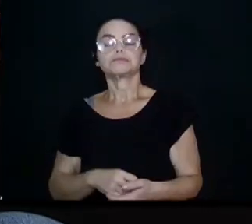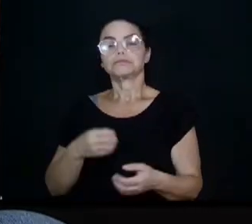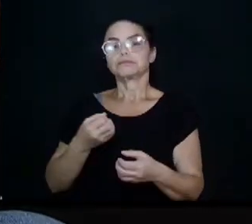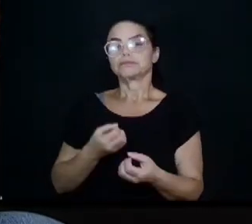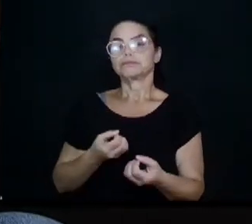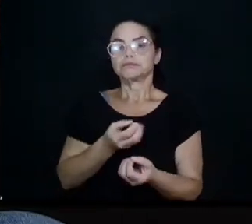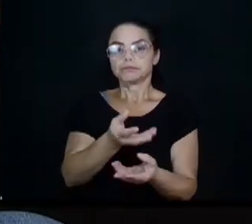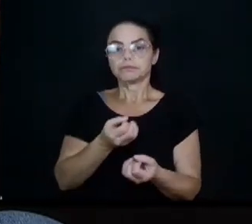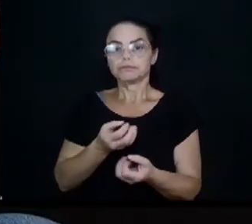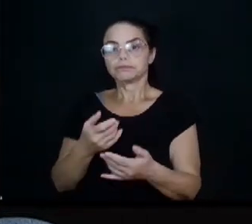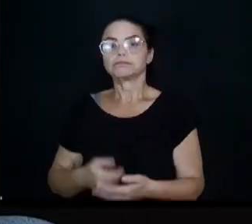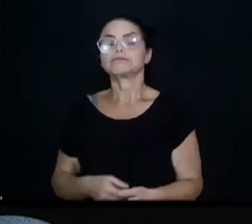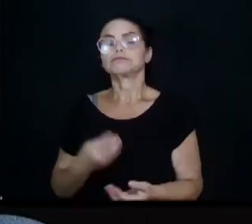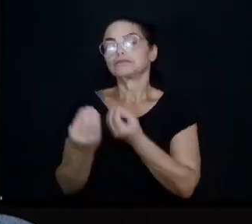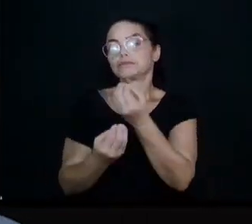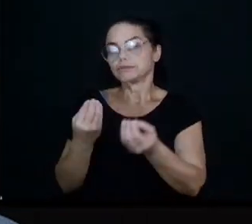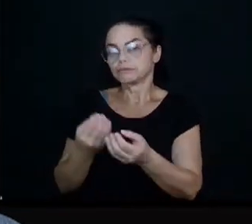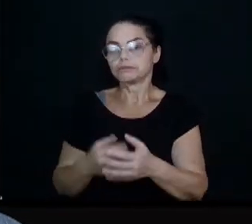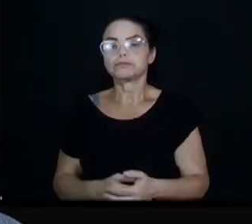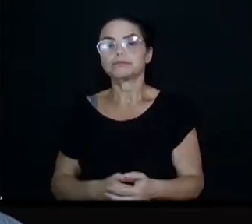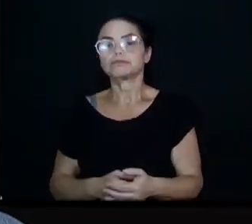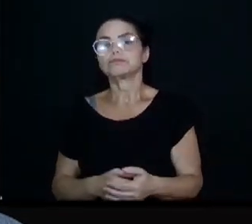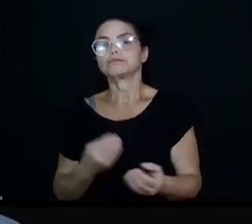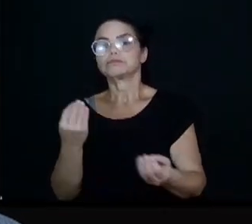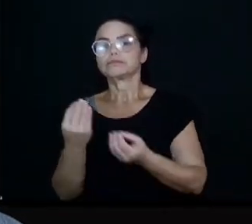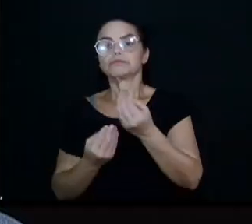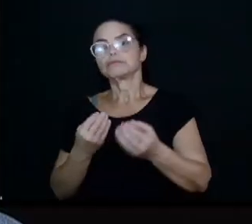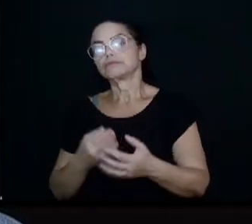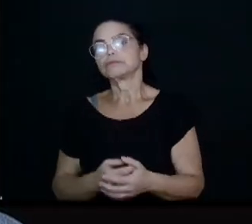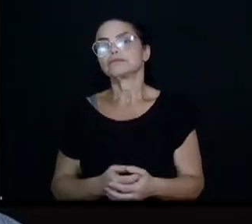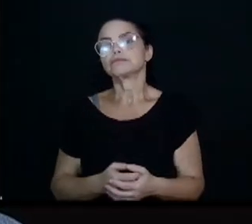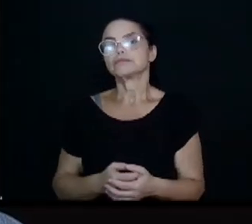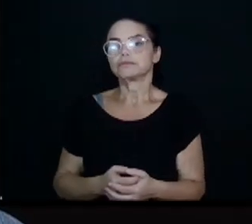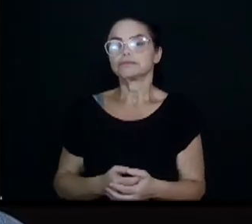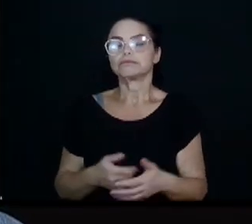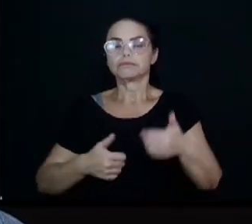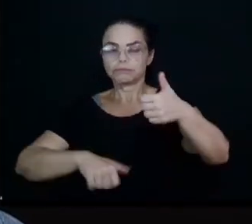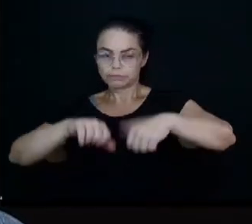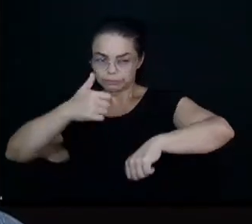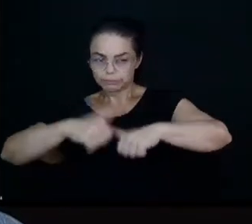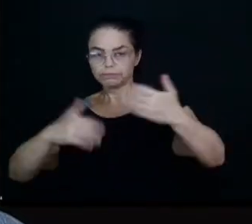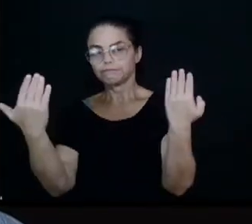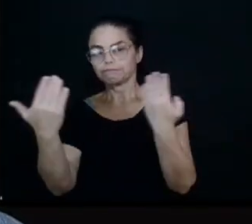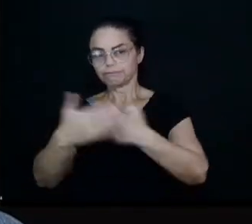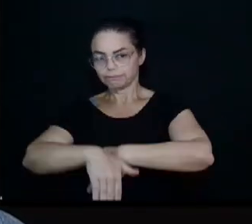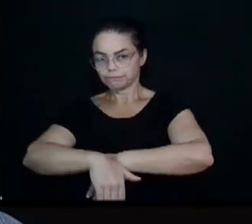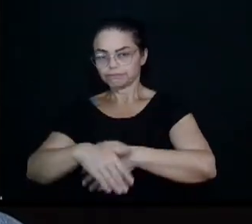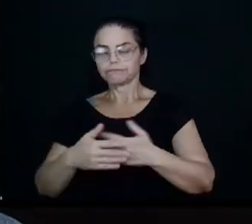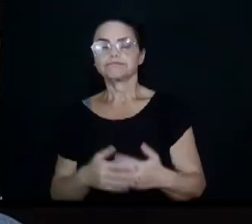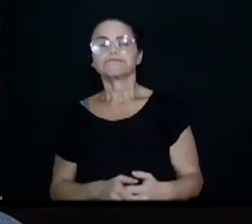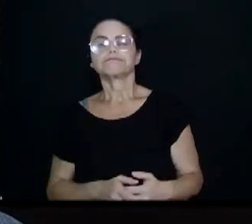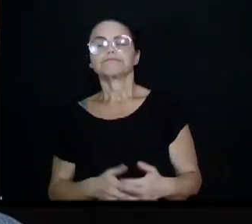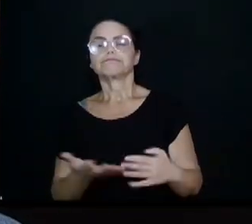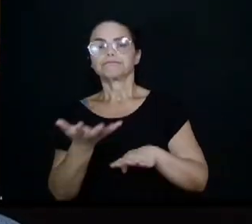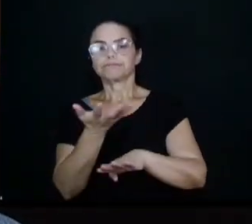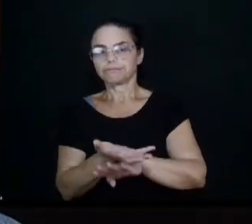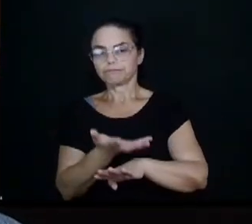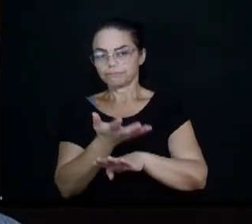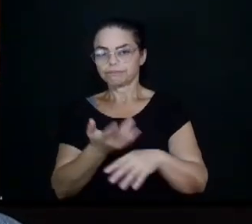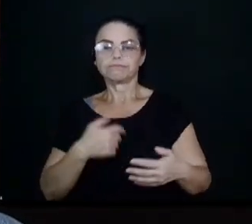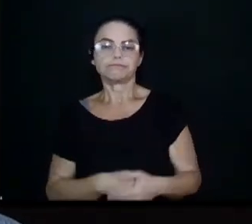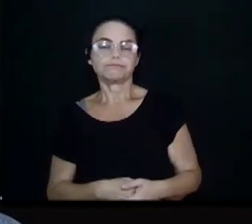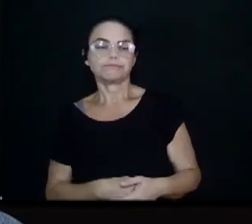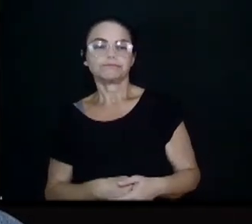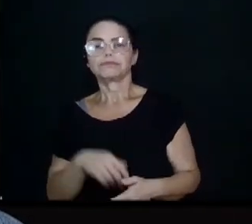Como é que vai ser, por exemplo, como é que vai ser a avaliação numa determinada disciplina? Um professor pode exigir